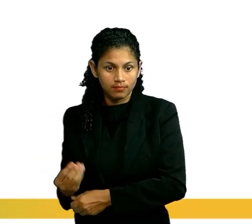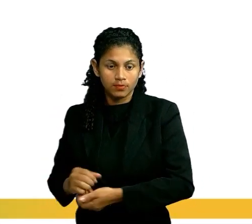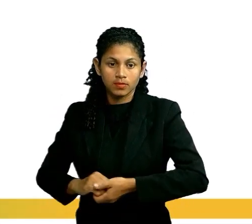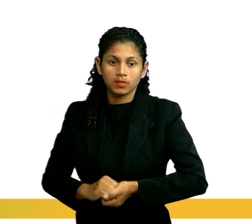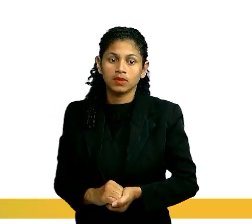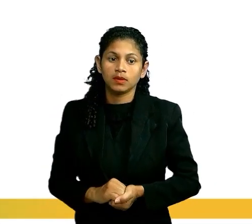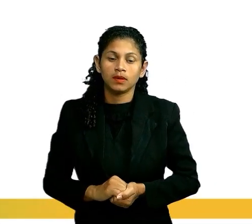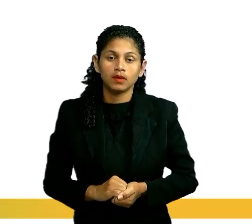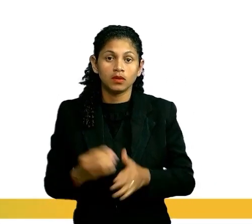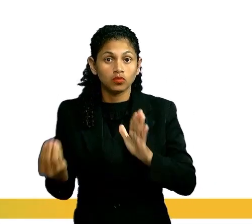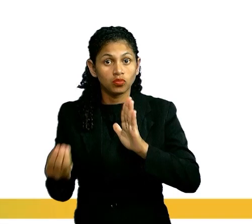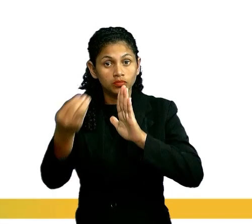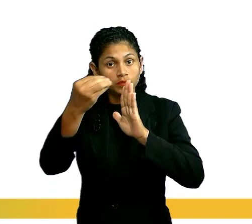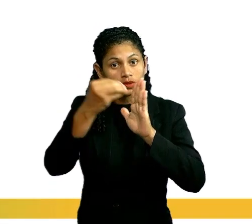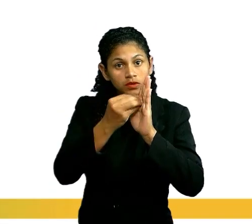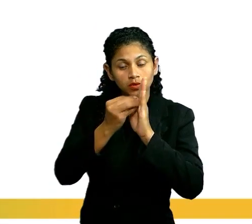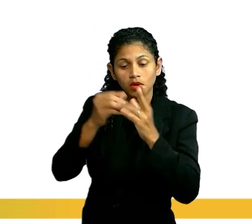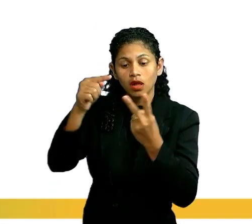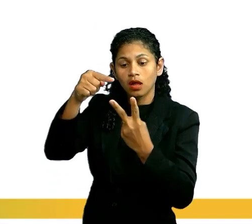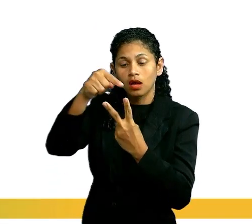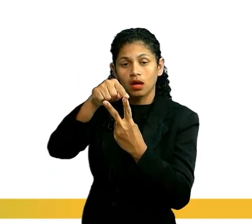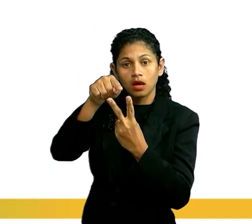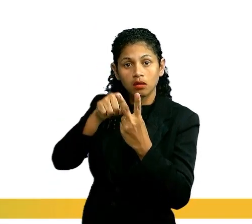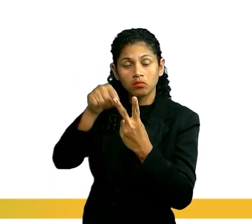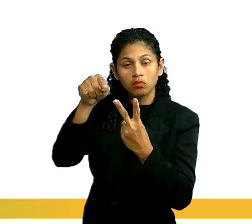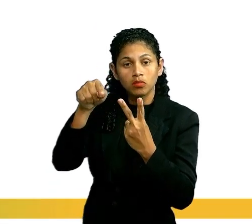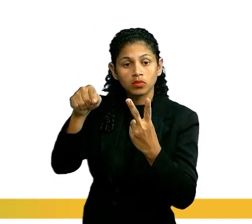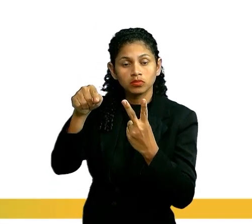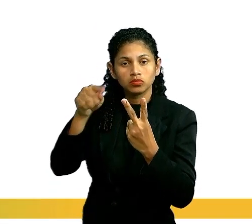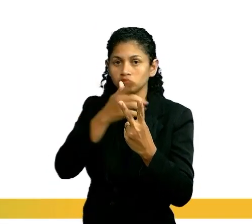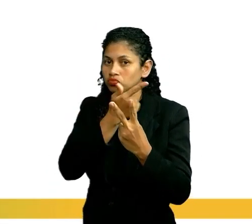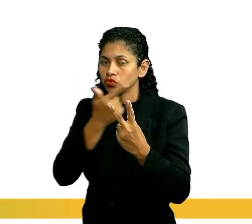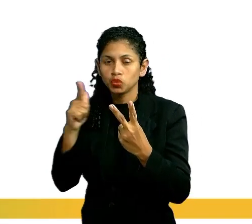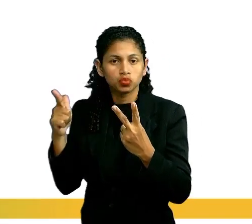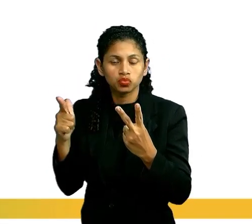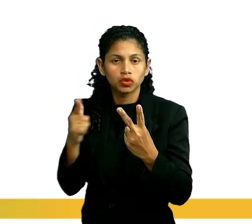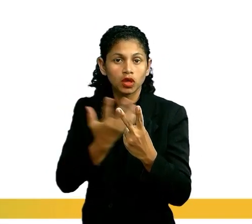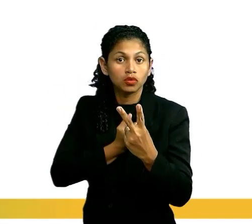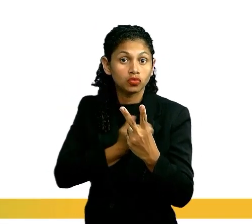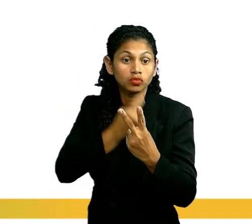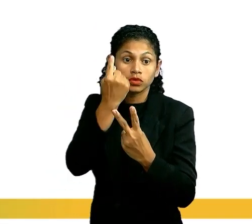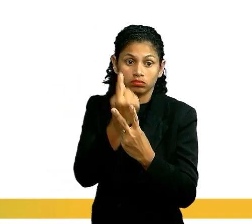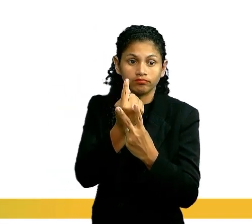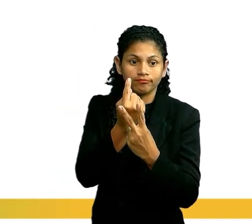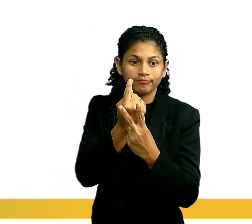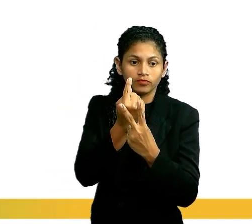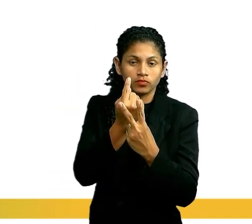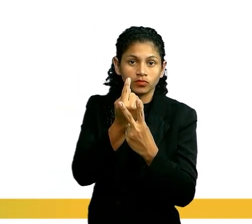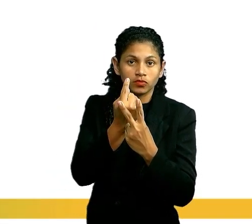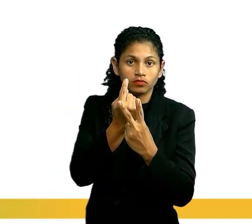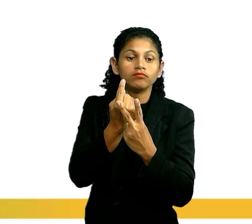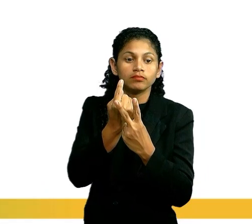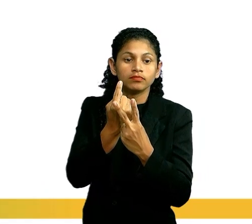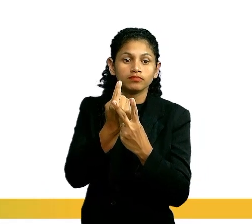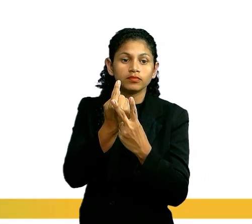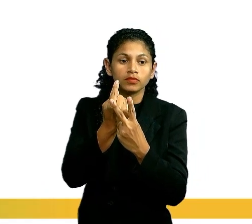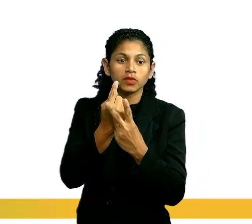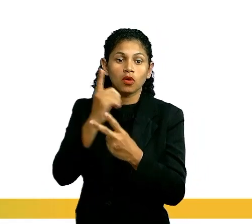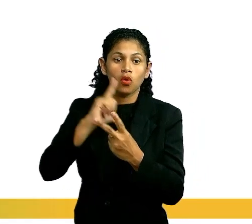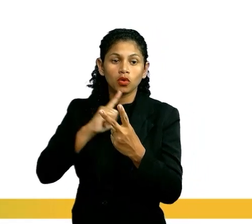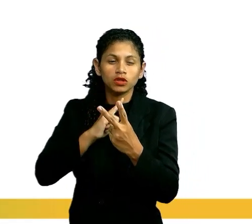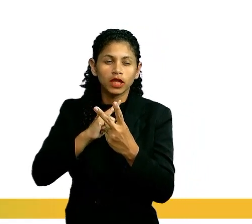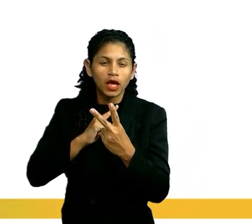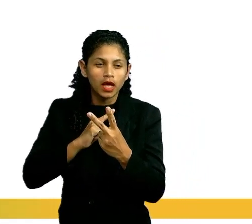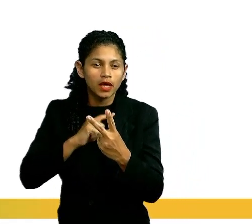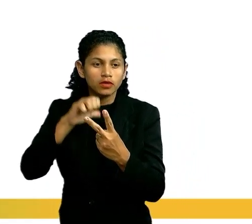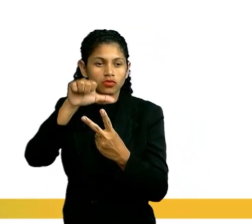Tá? E tu vai colocar raiz quadrada onde não tiver numerador 1, ó. Então, vai ter raiz aqui e aqui. Aqui e aqui.